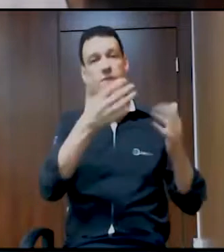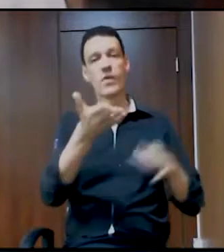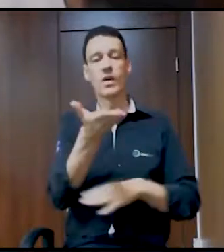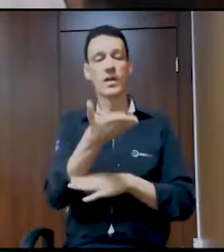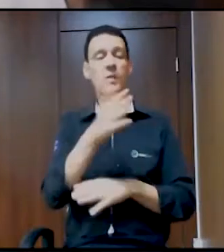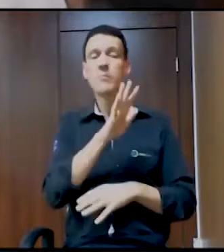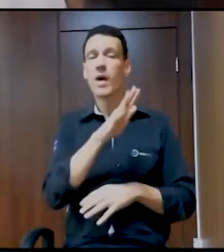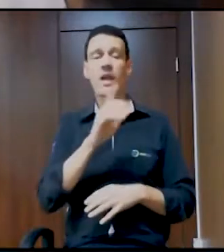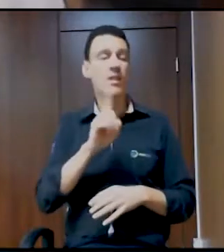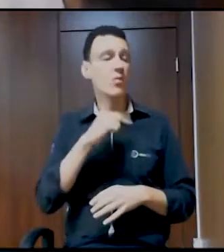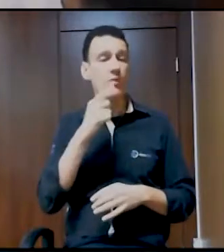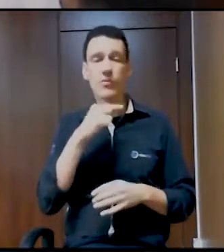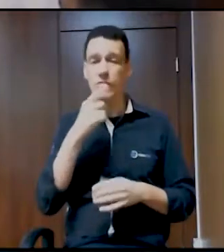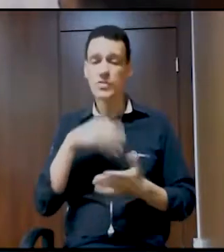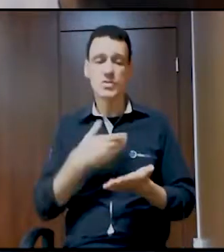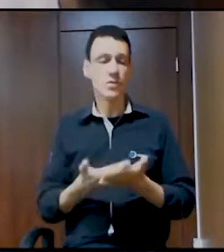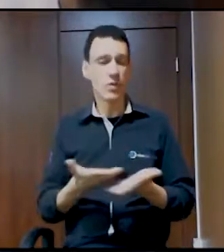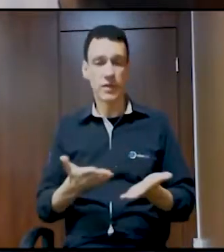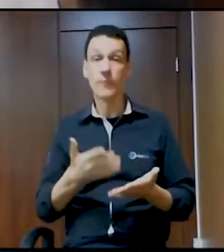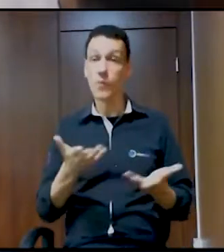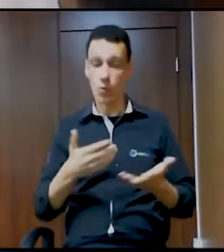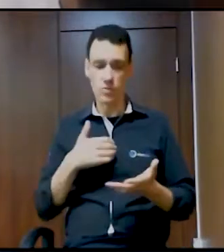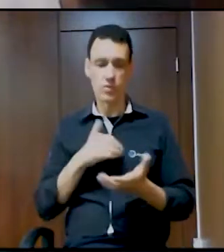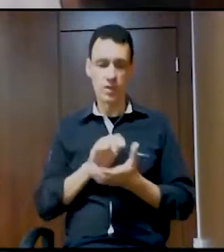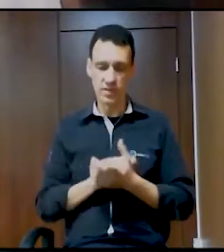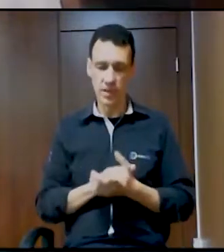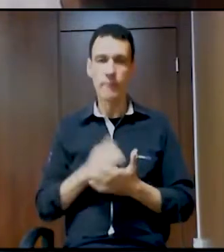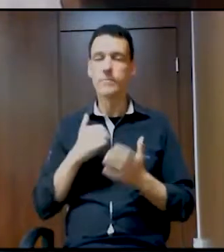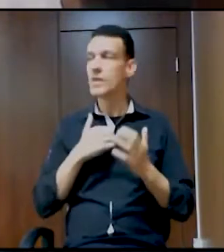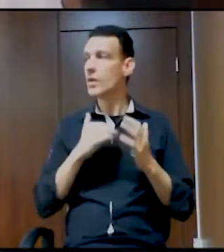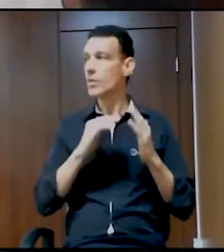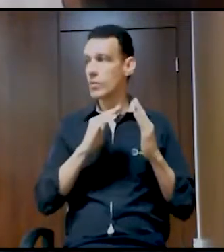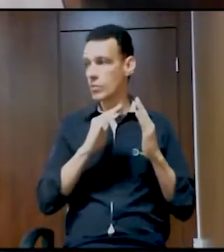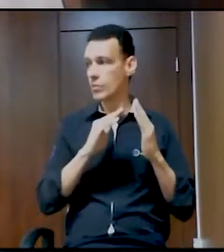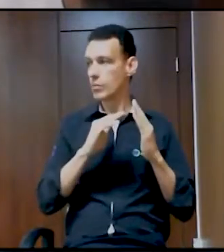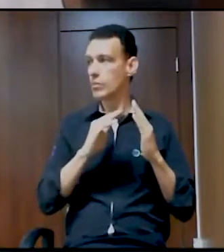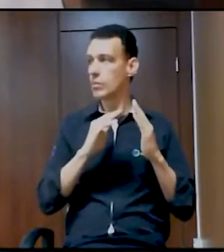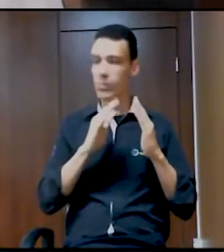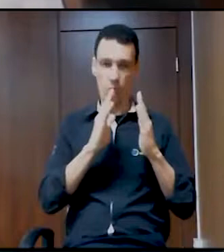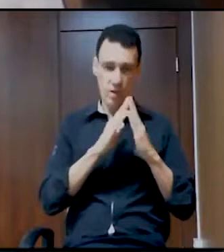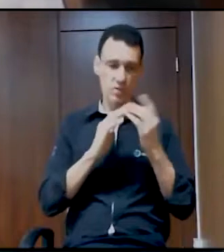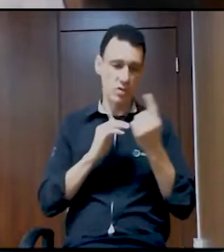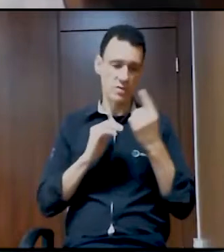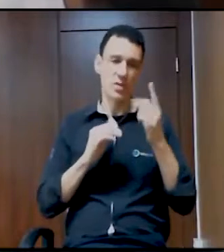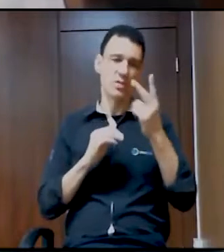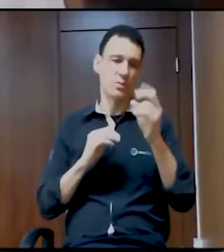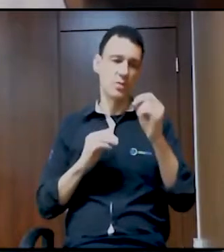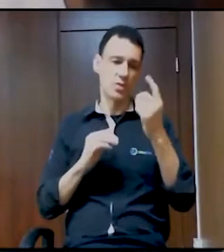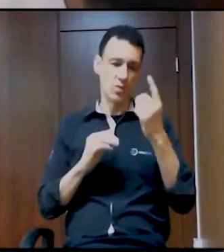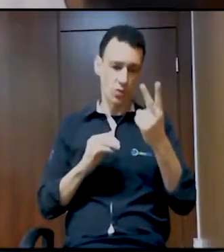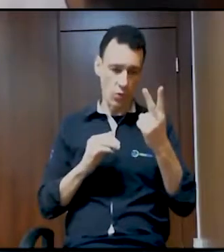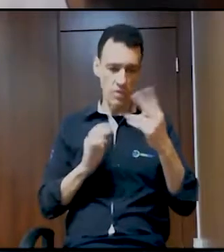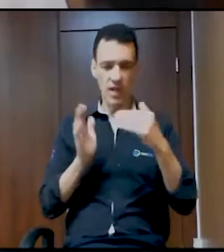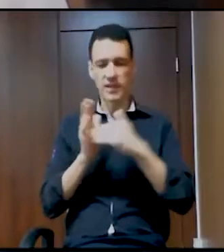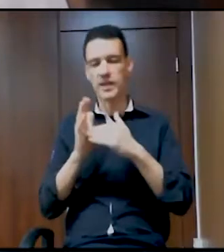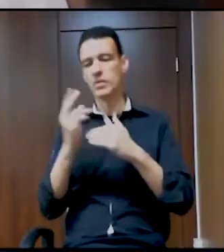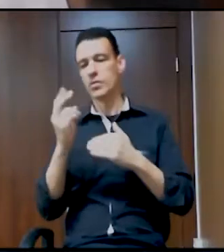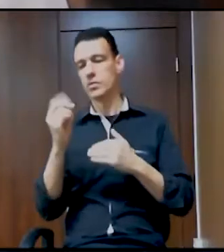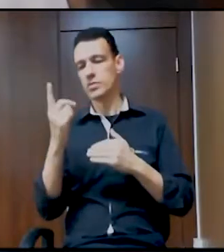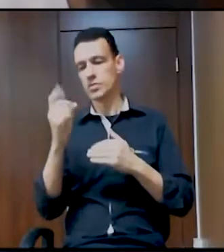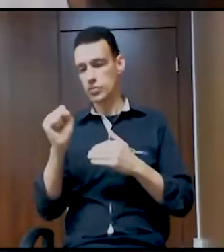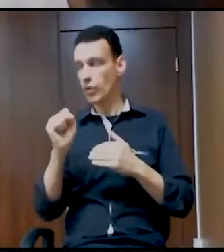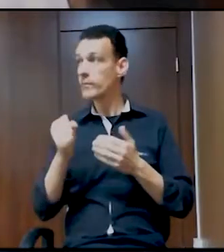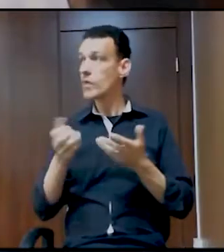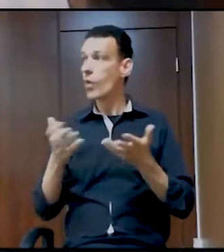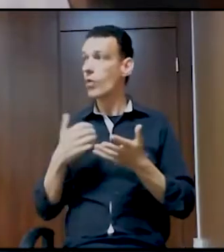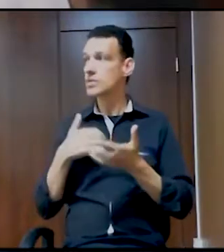não funciona. Hoje eu sou casada, eu morei na rua sozinha de 2012 até agora, até 2018. Hoje eu sou